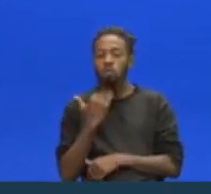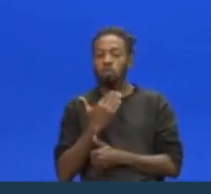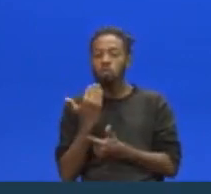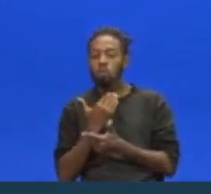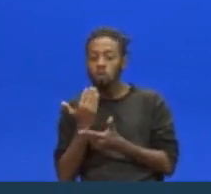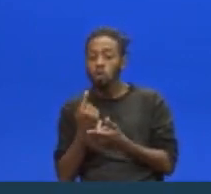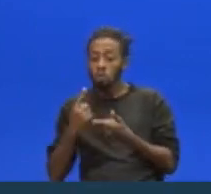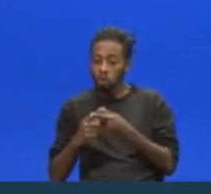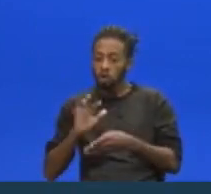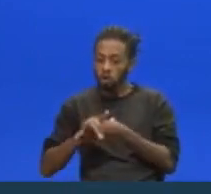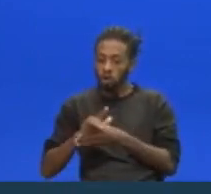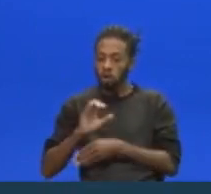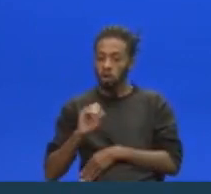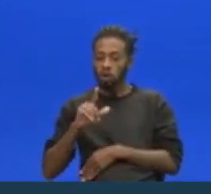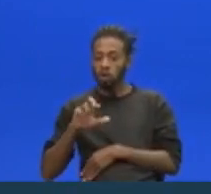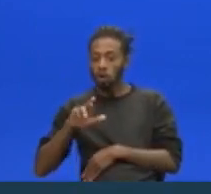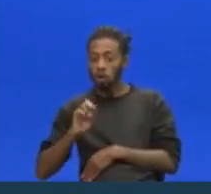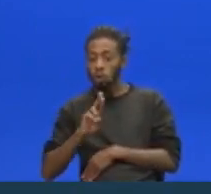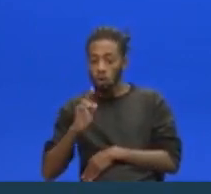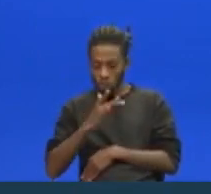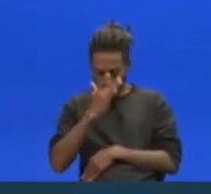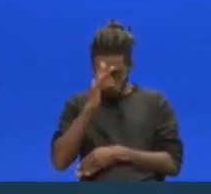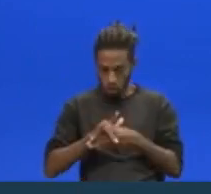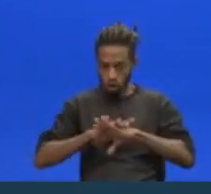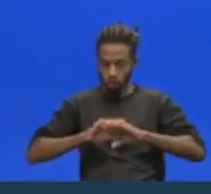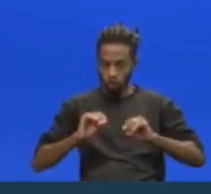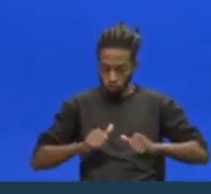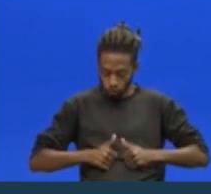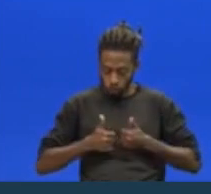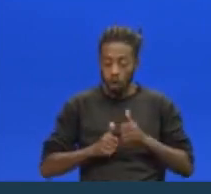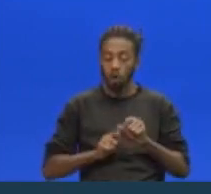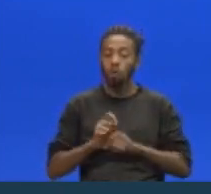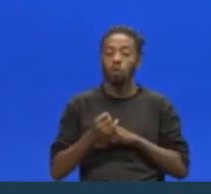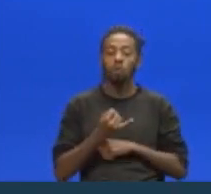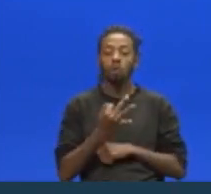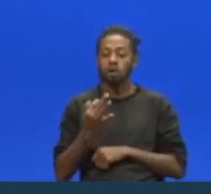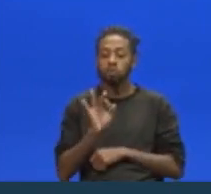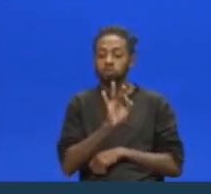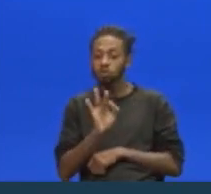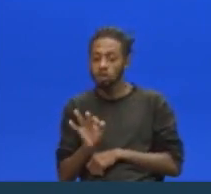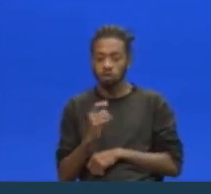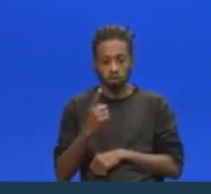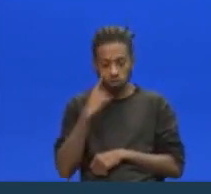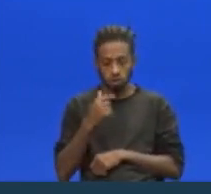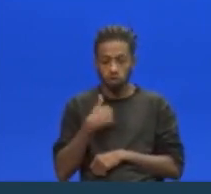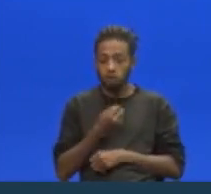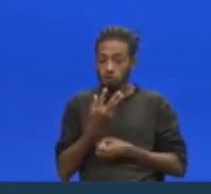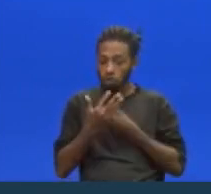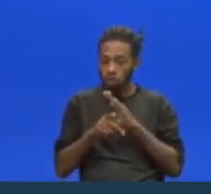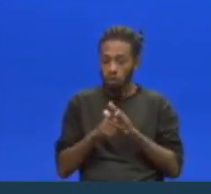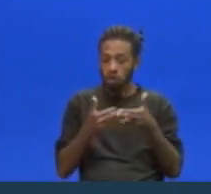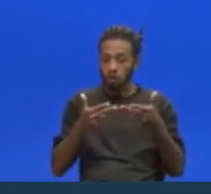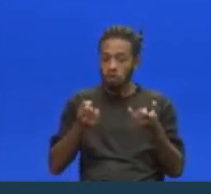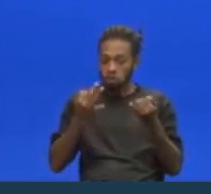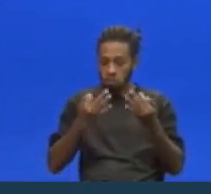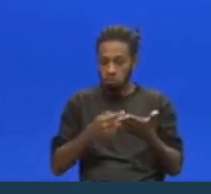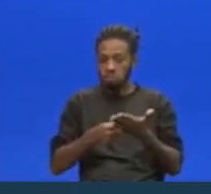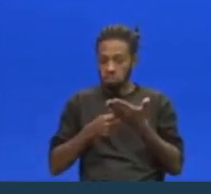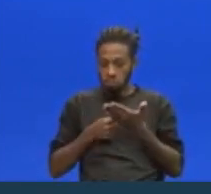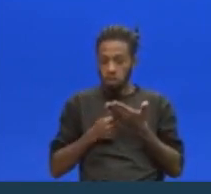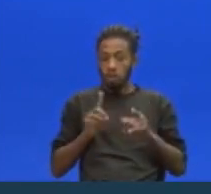morreram ou sobreviveram a uma situação de cólera. Ele não me propõe, ele não me traz grandes informações em relação a estratégias